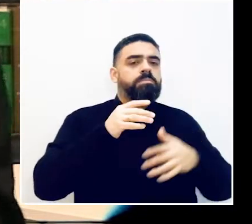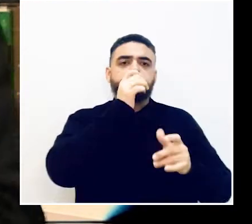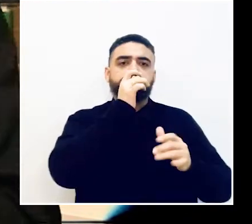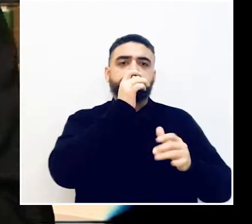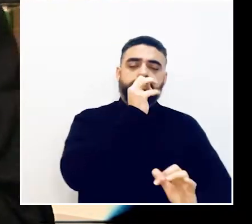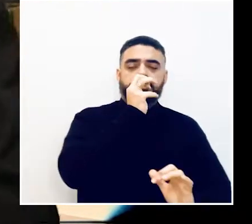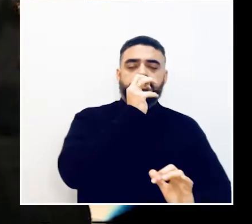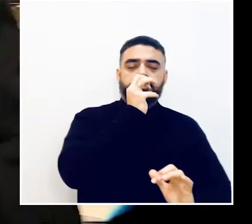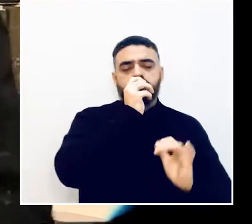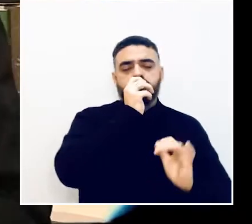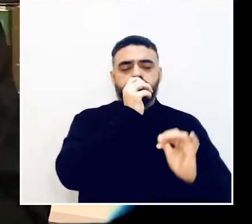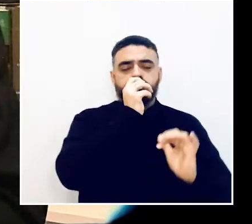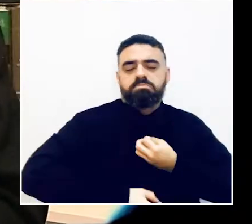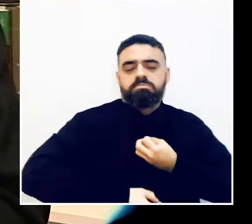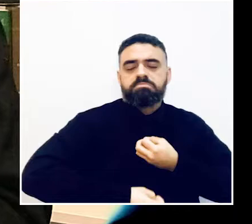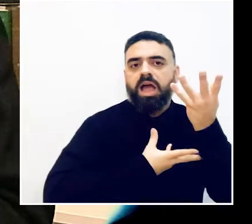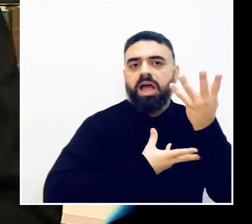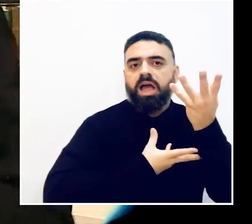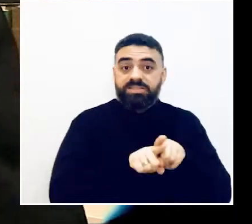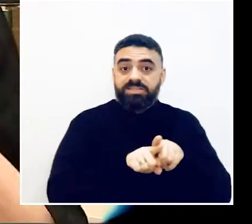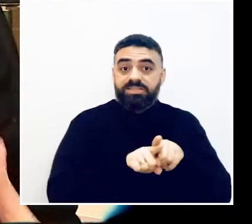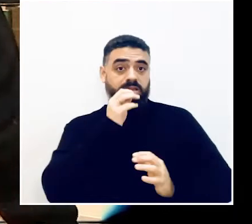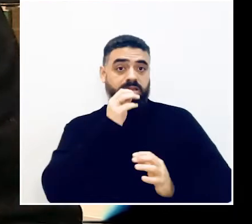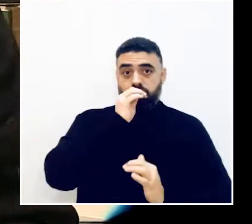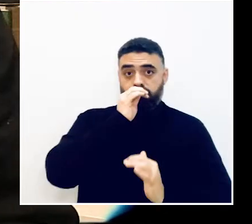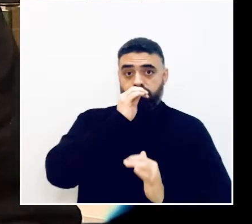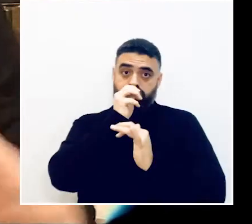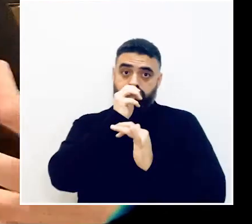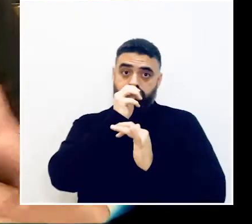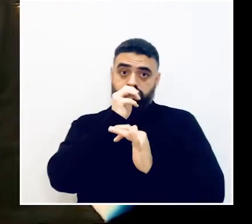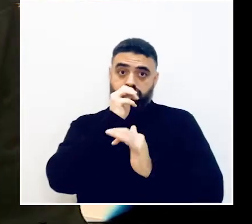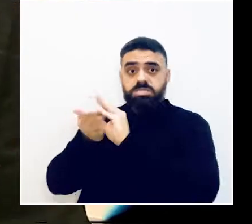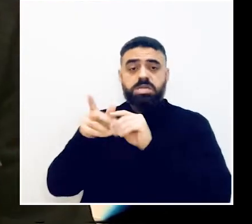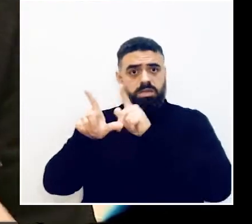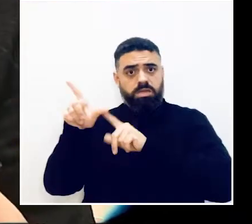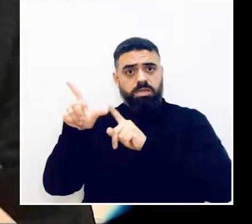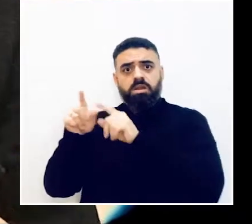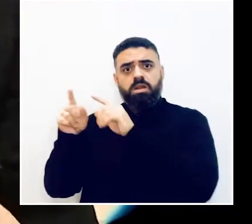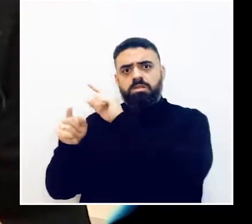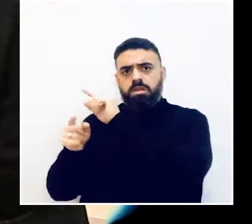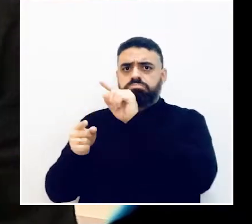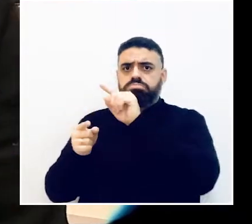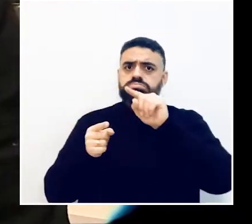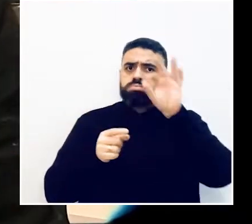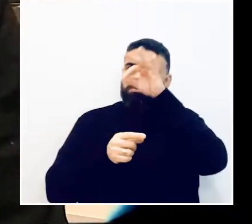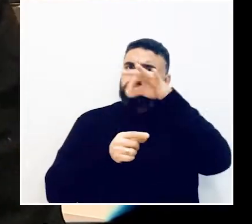tem um espaço aberto para improvisação. O saxofone que estava tocando a melodia, que estava tocando